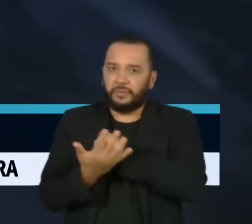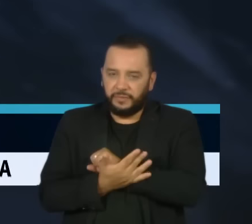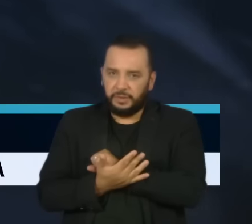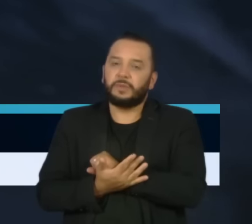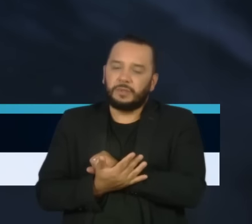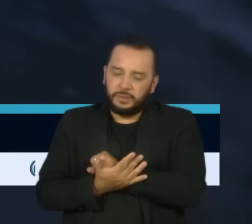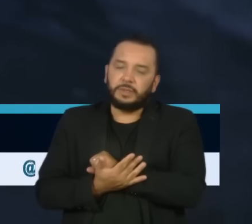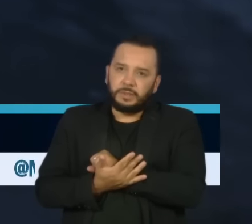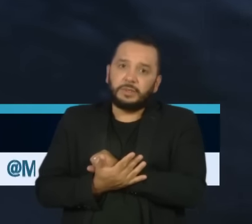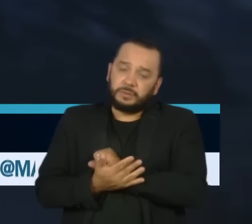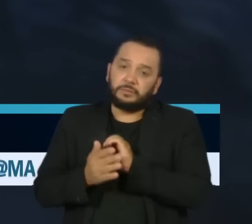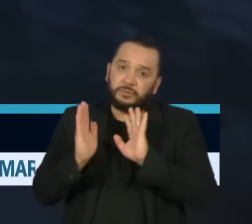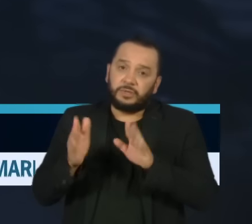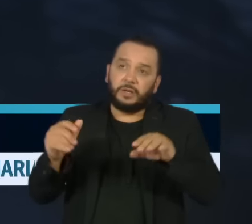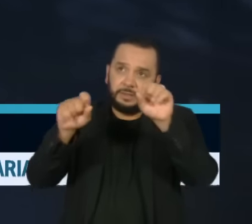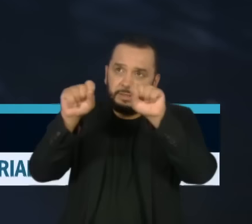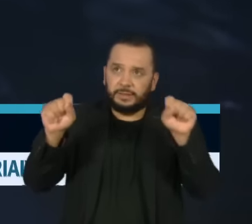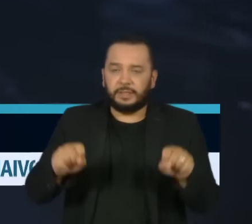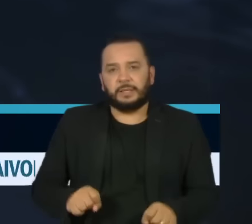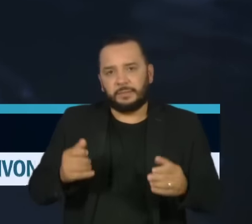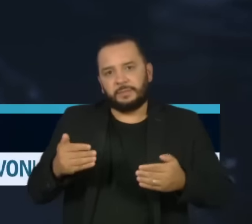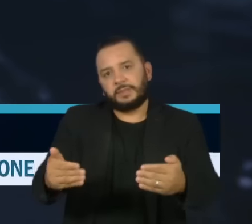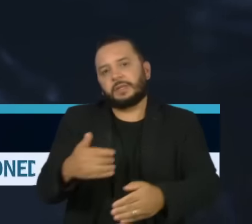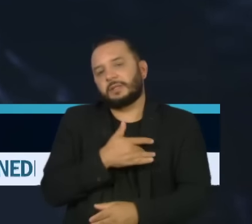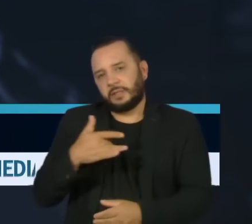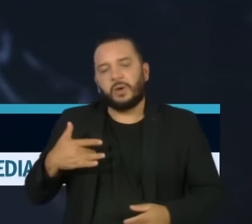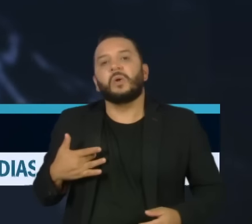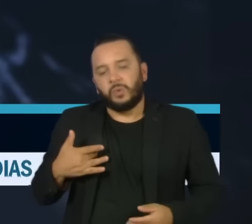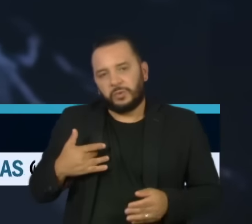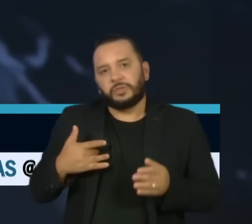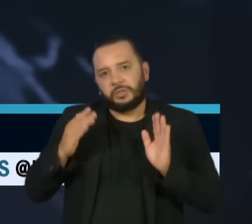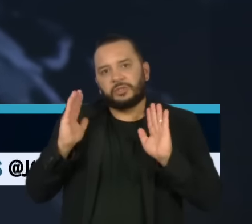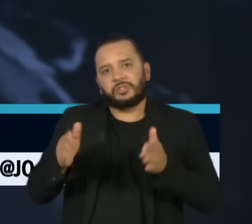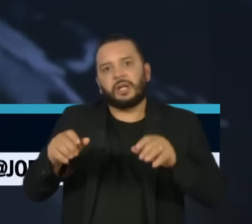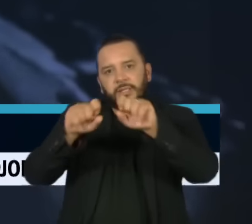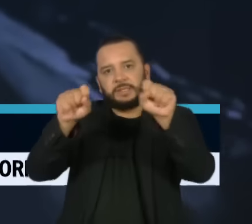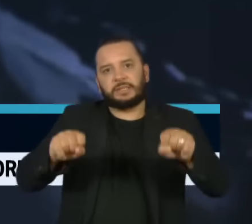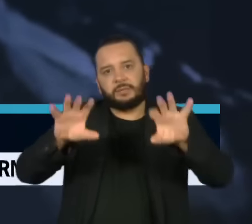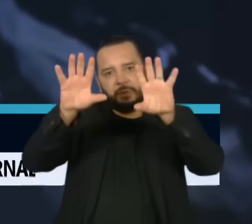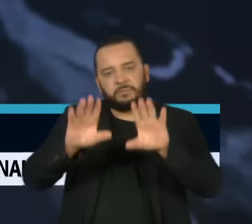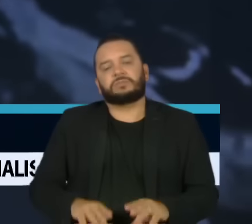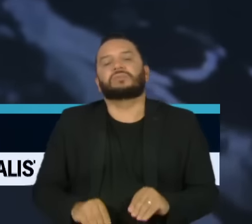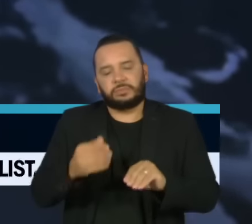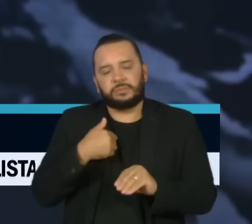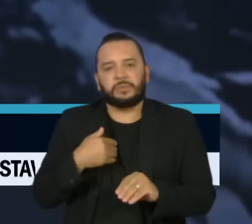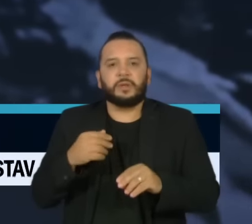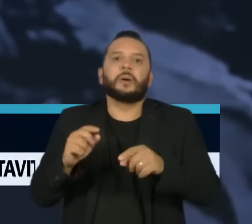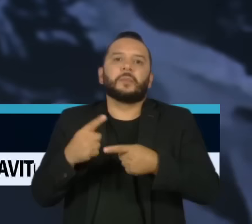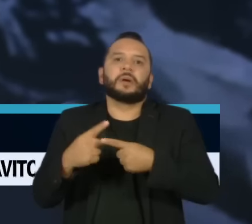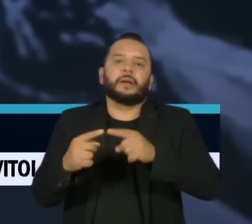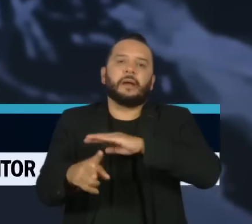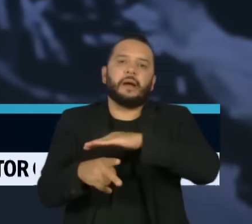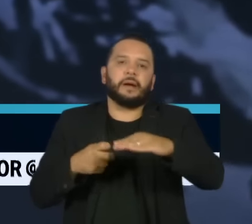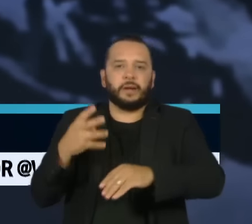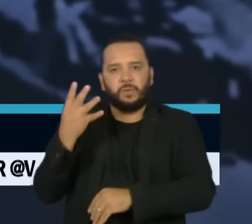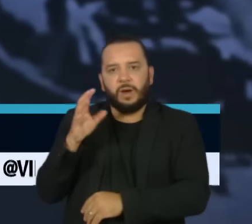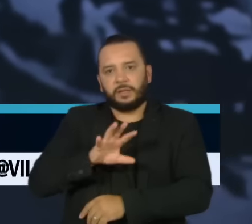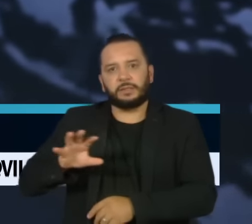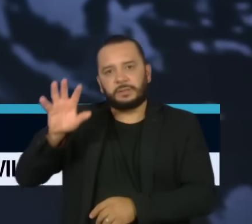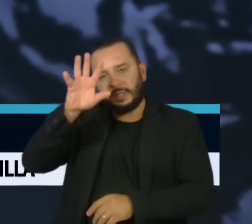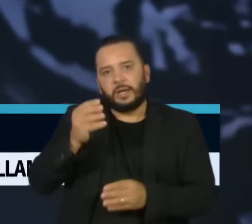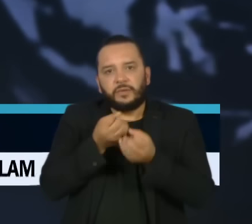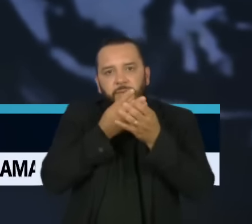Como o sistema do Ministério da Saúde está fora do ar após o ataque hacker, 4 estados não atualizaram os dados. Com isso, nas